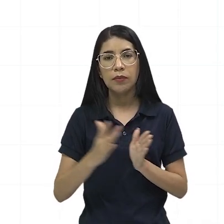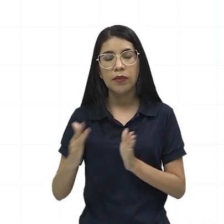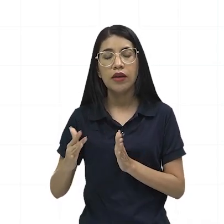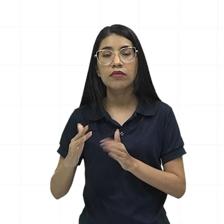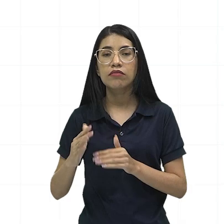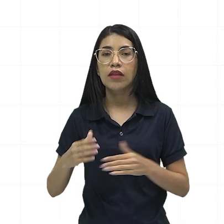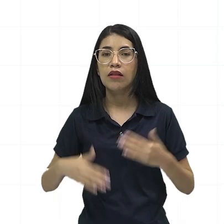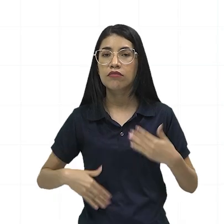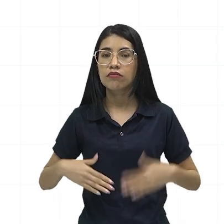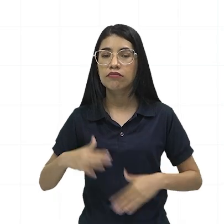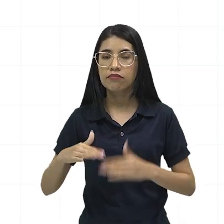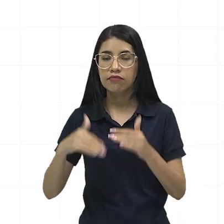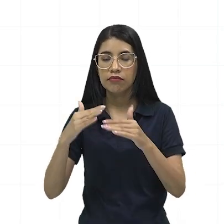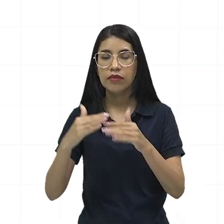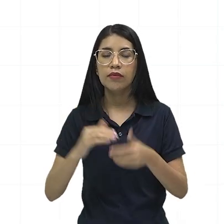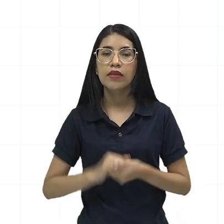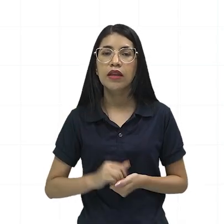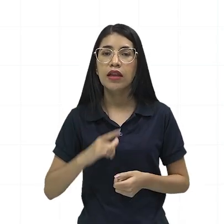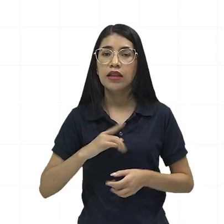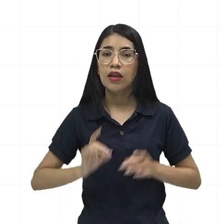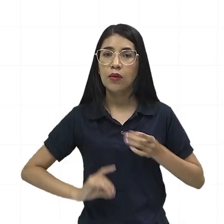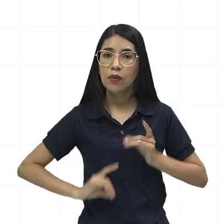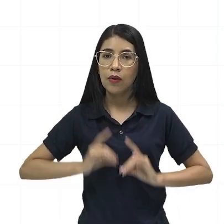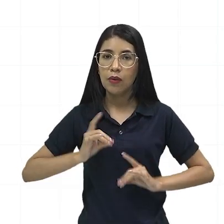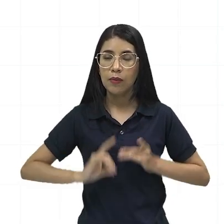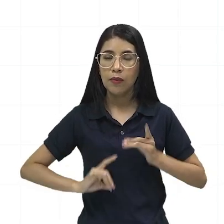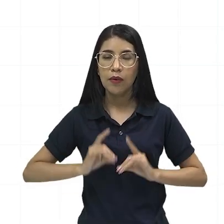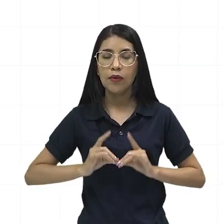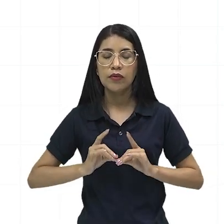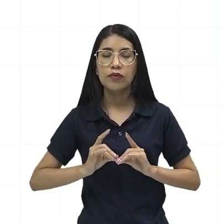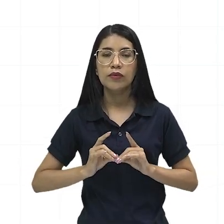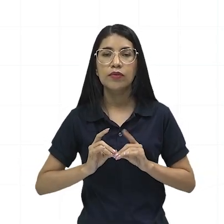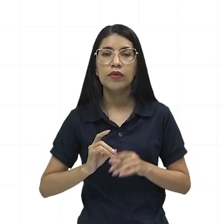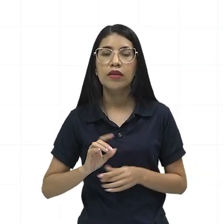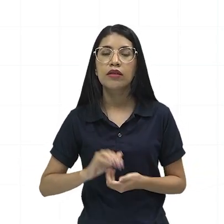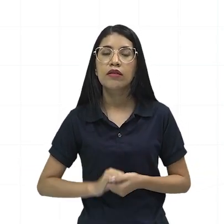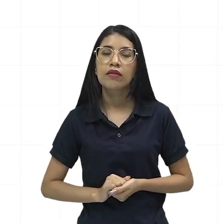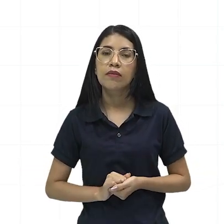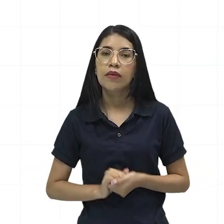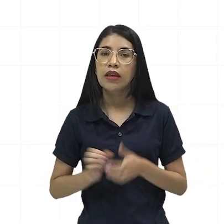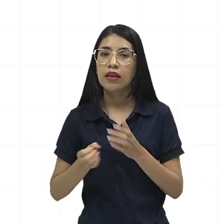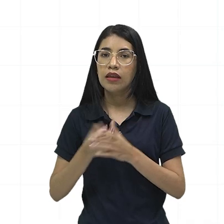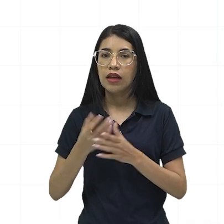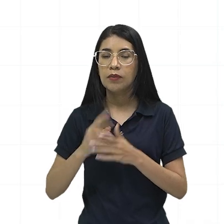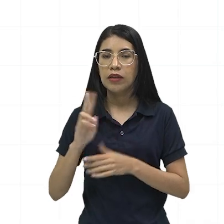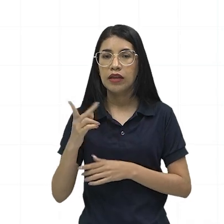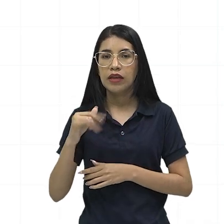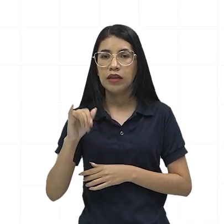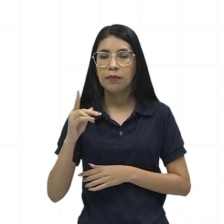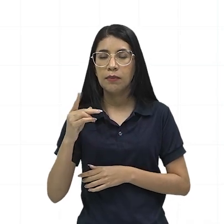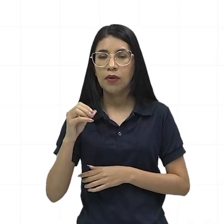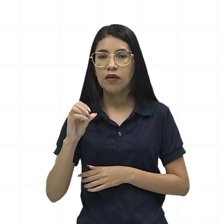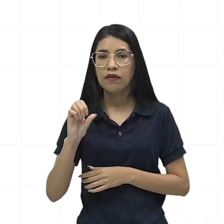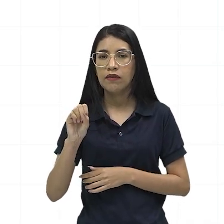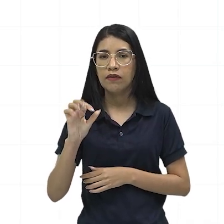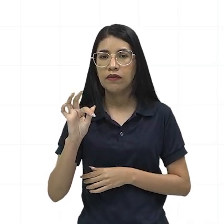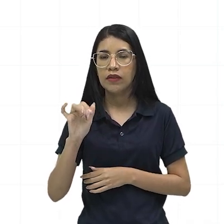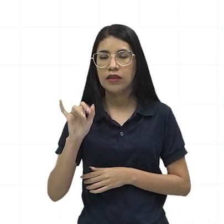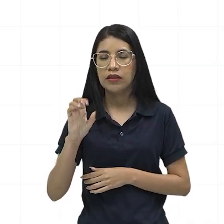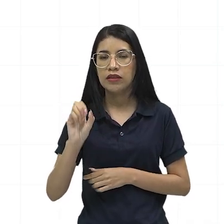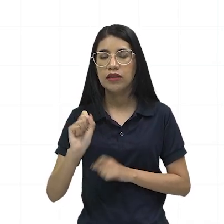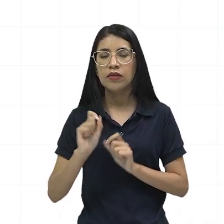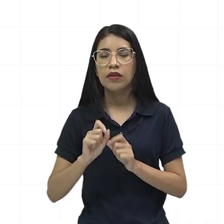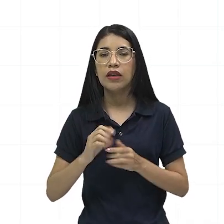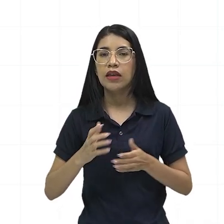desses órgãos, os hormônios secretados pela hipófise estimulam a cada mês o amadurecimento